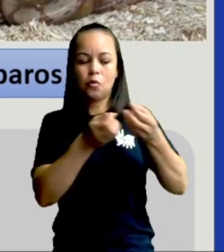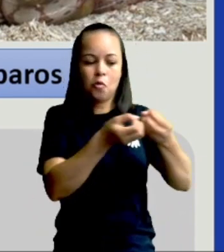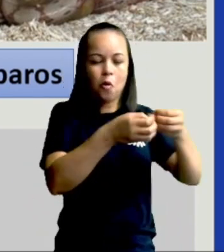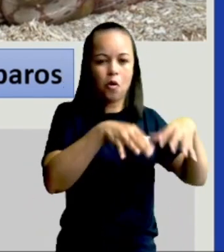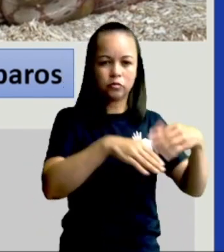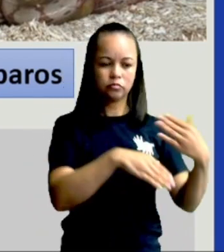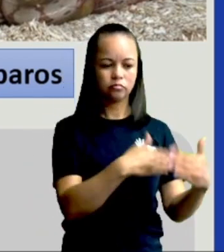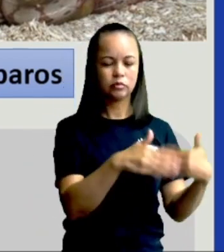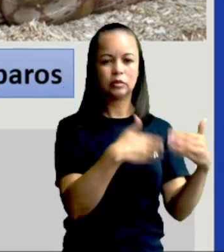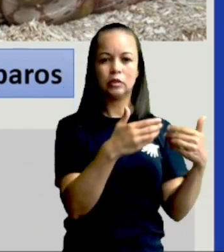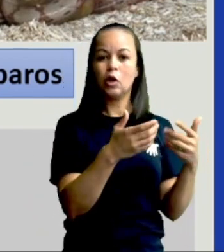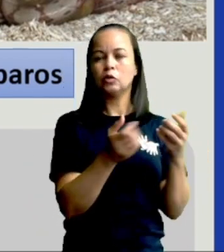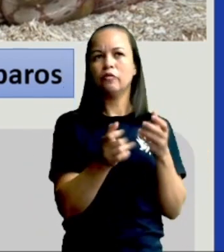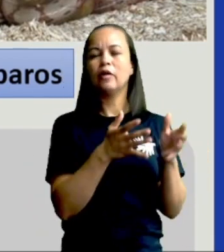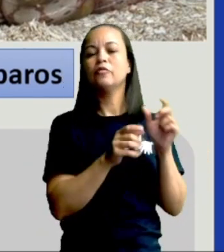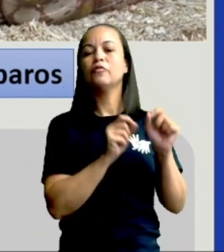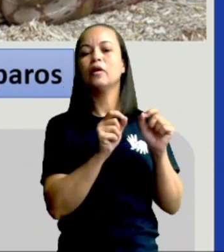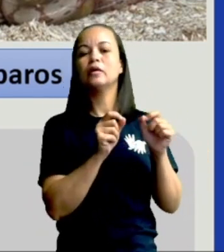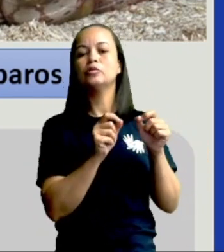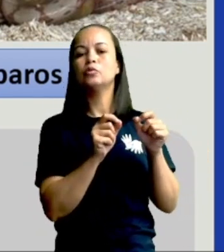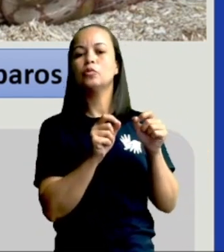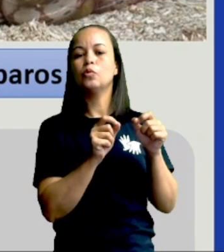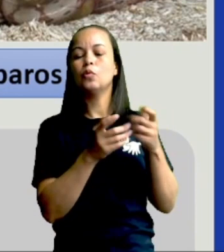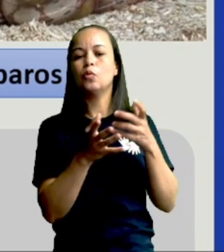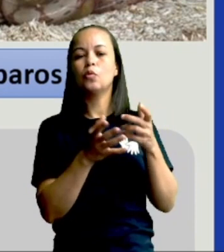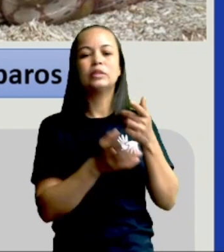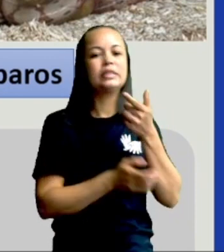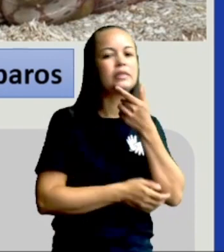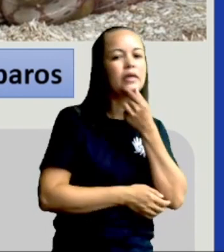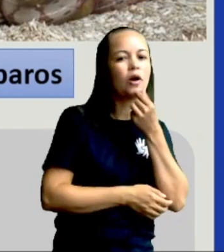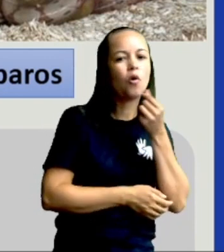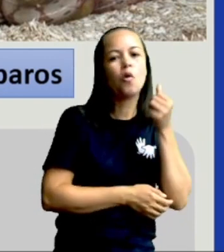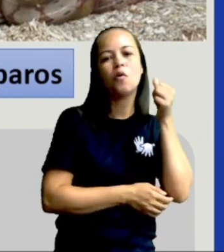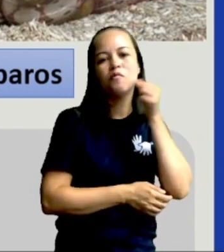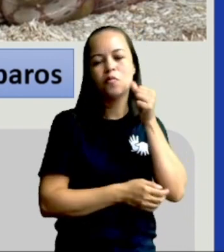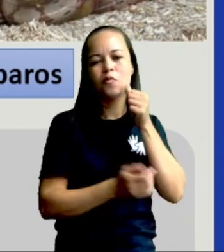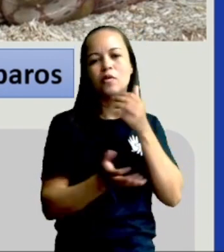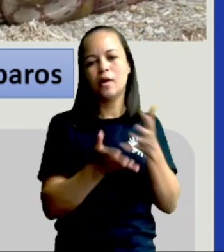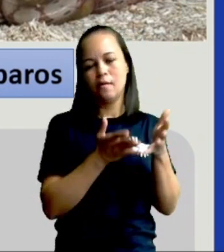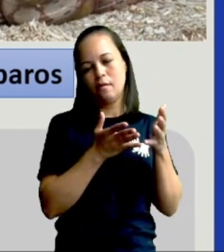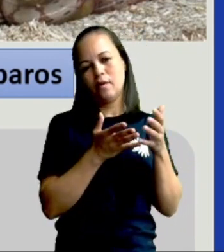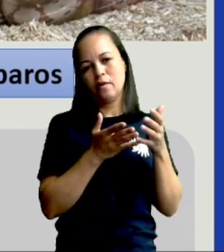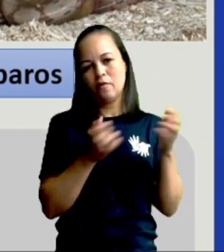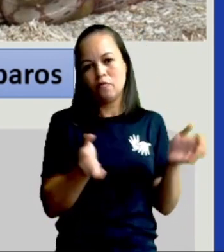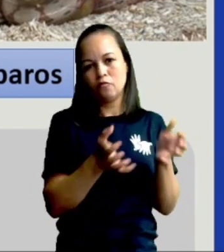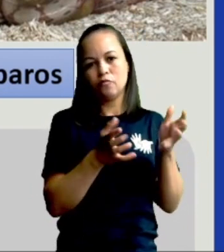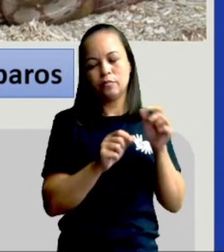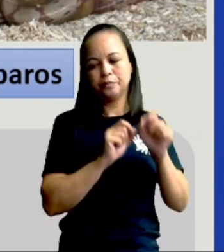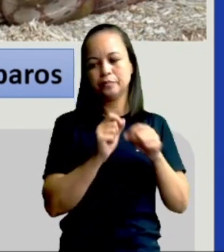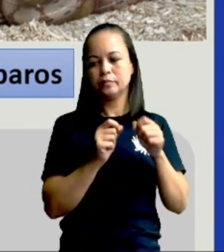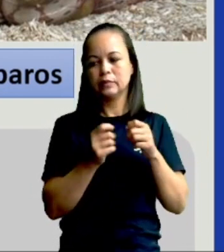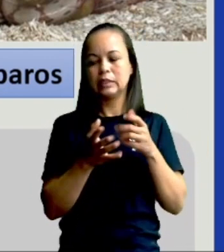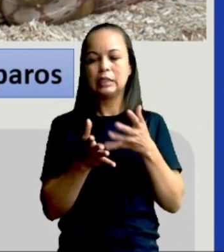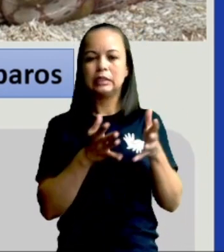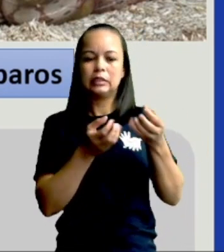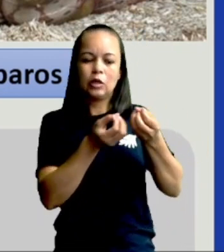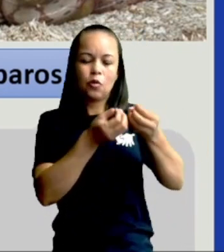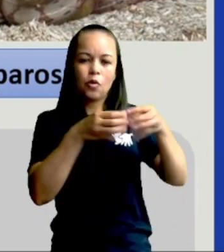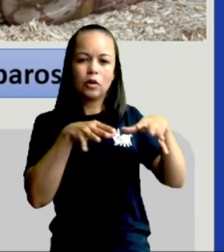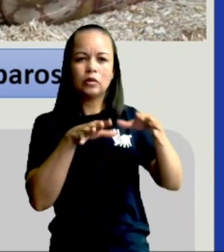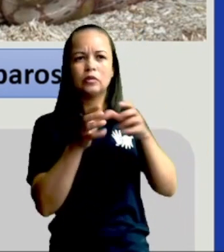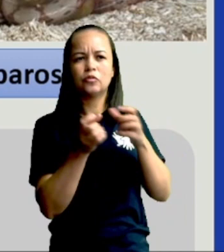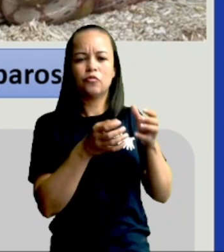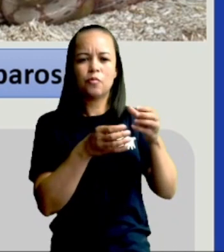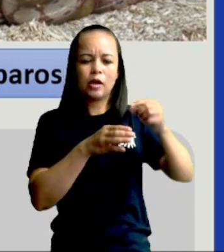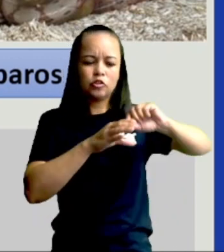vão influir no sexo do jacaré. Se os ovos que a jacaré cava e coloca os